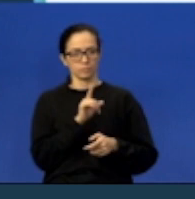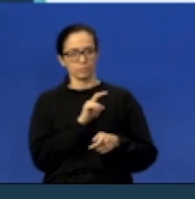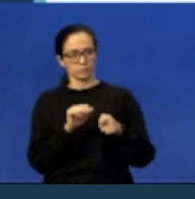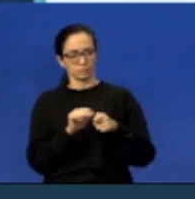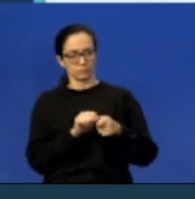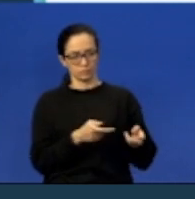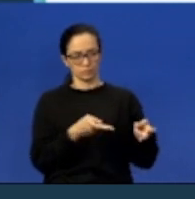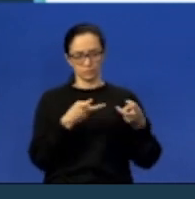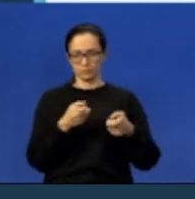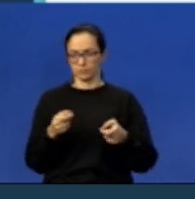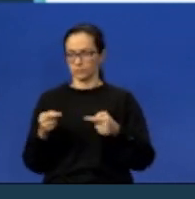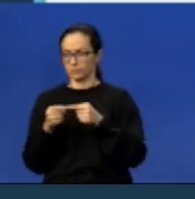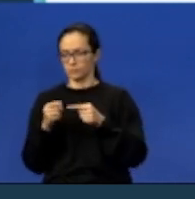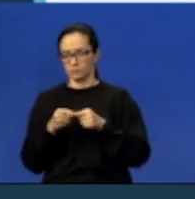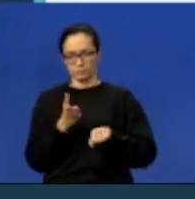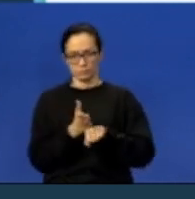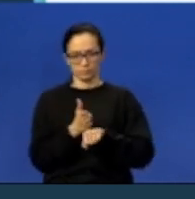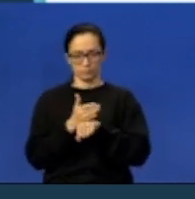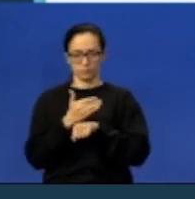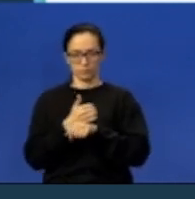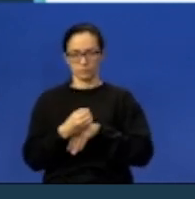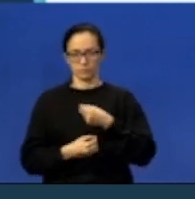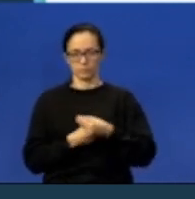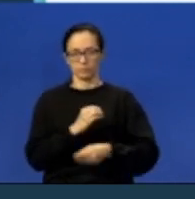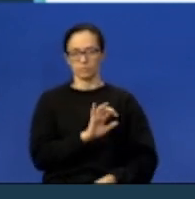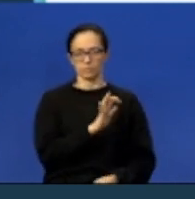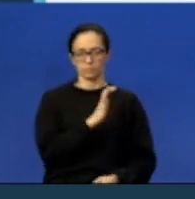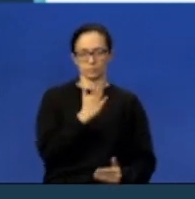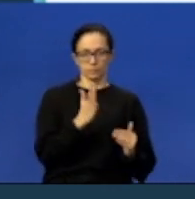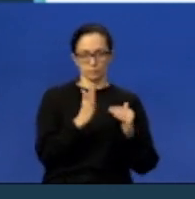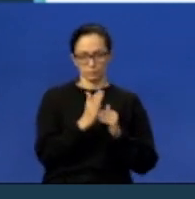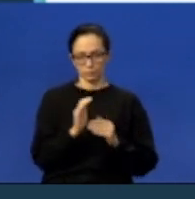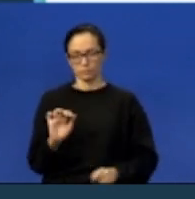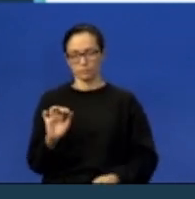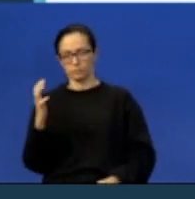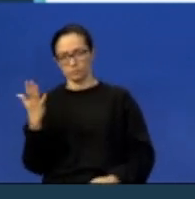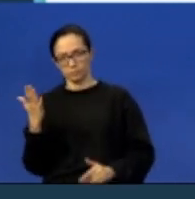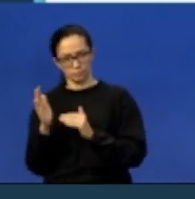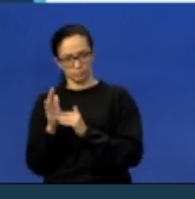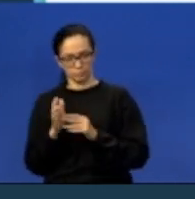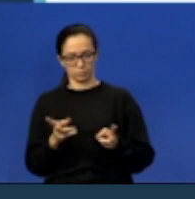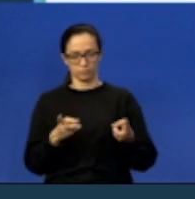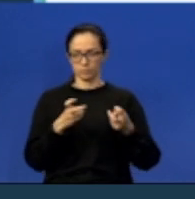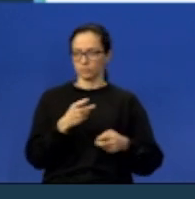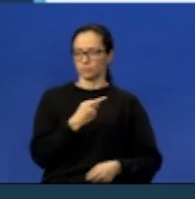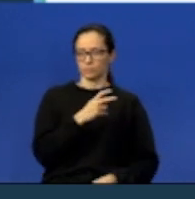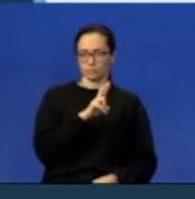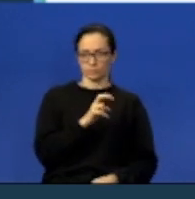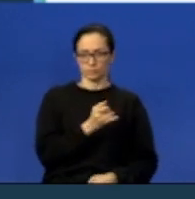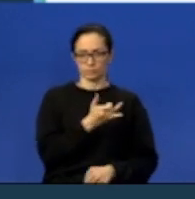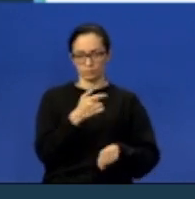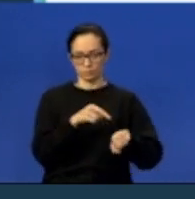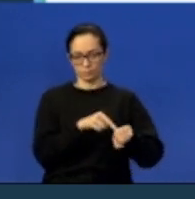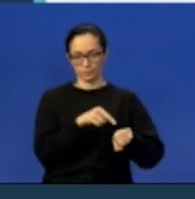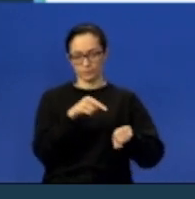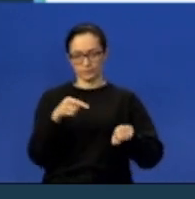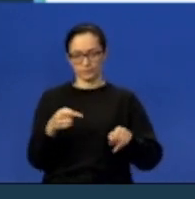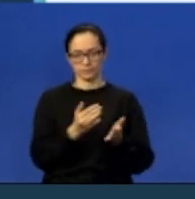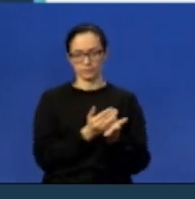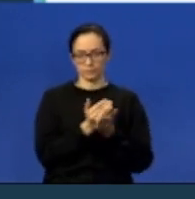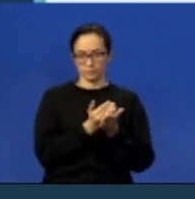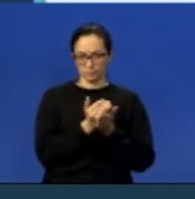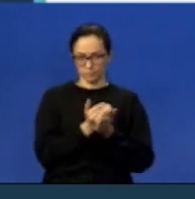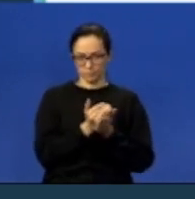estão relacionados com o intervalo de tempo entre um fenômeno e outro. O intervalo PR diz respeito ao intervalo de tempo em que a gente tem o início